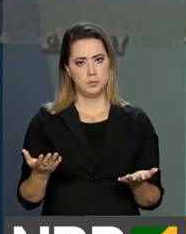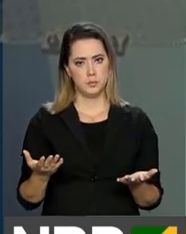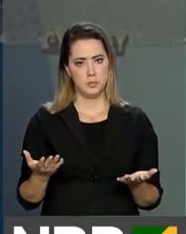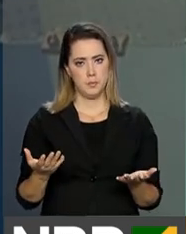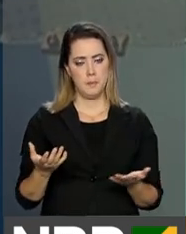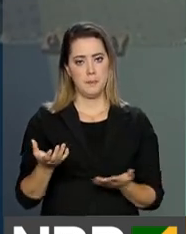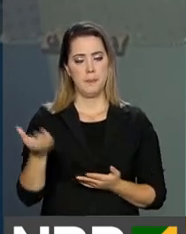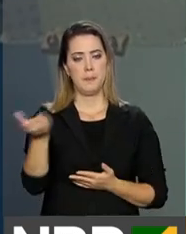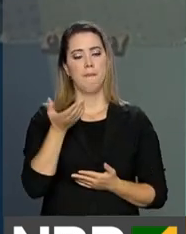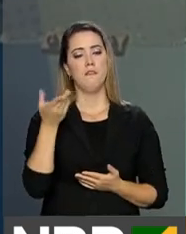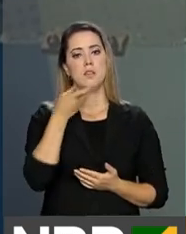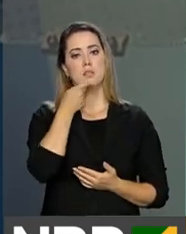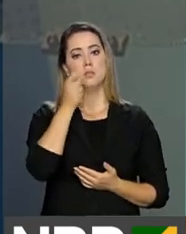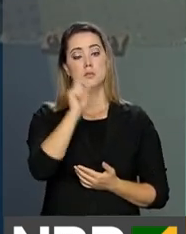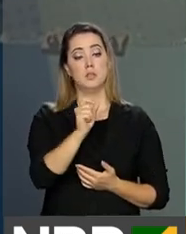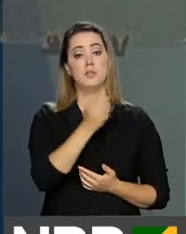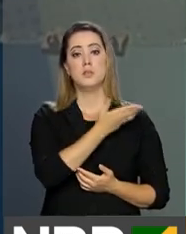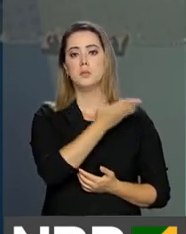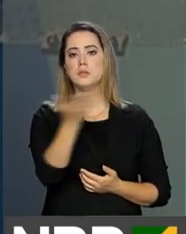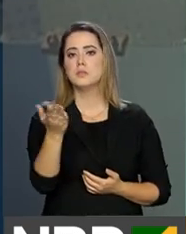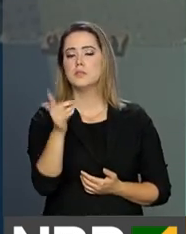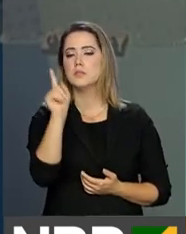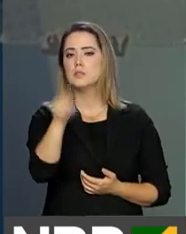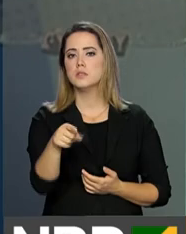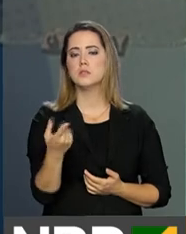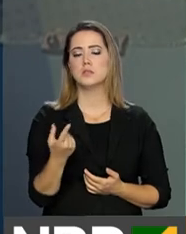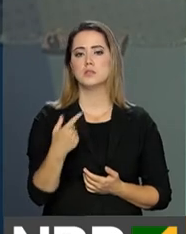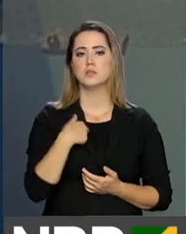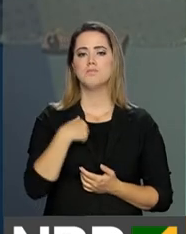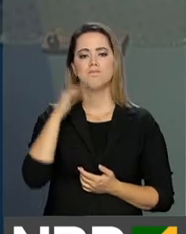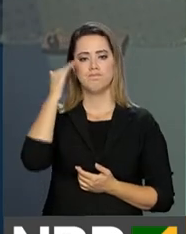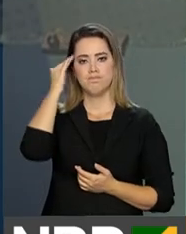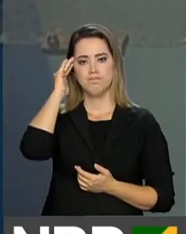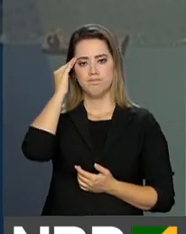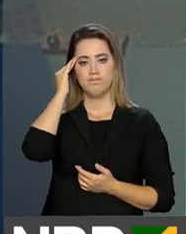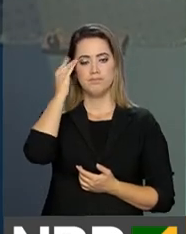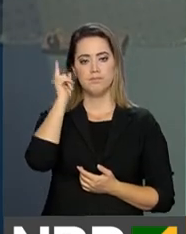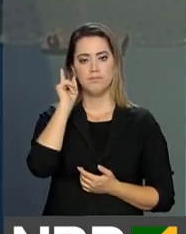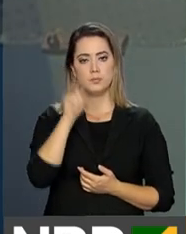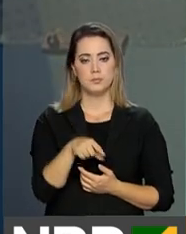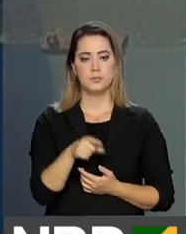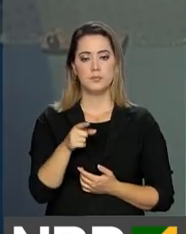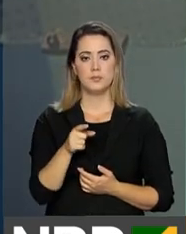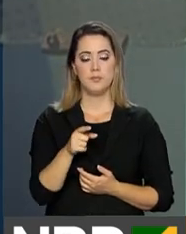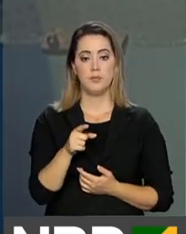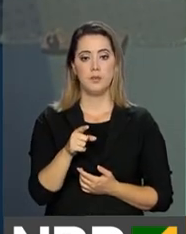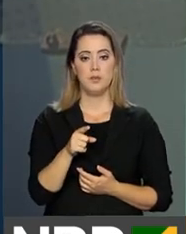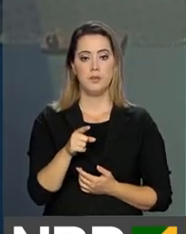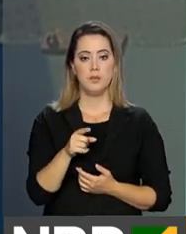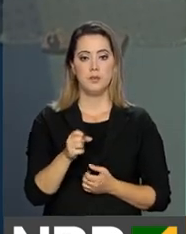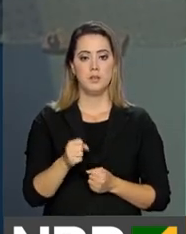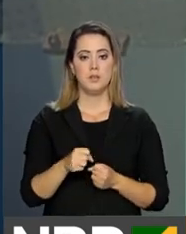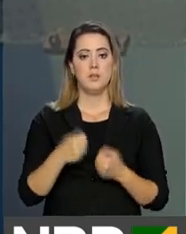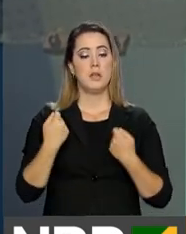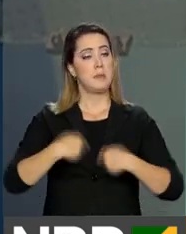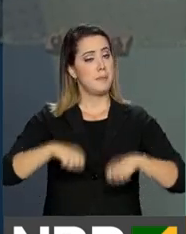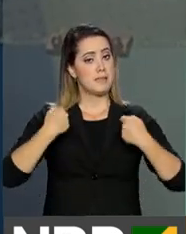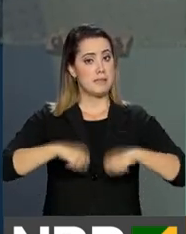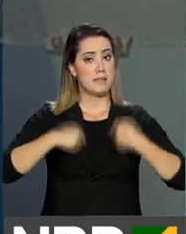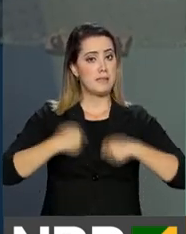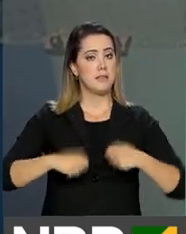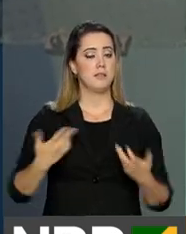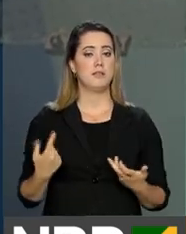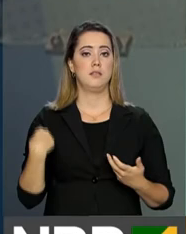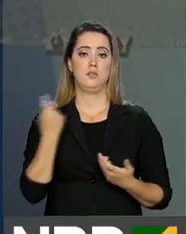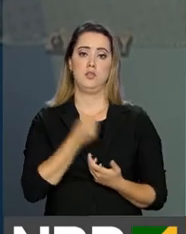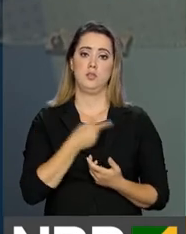presidente Alexandre Lira e amigos, que eu compreendo a pujança, a necessidade